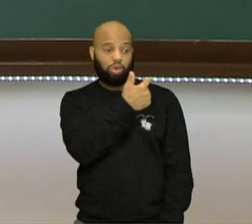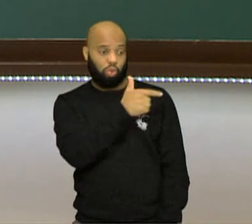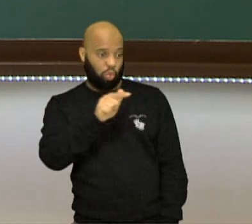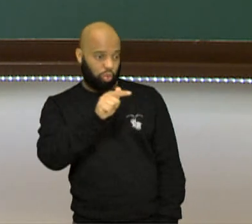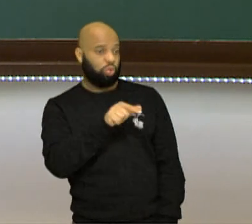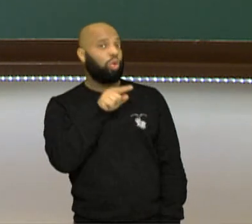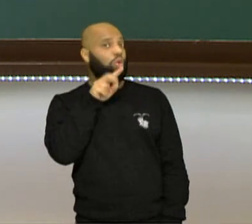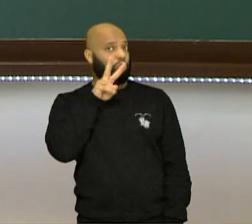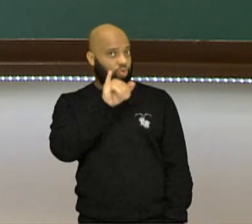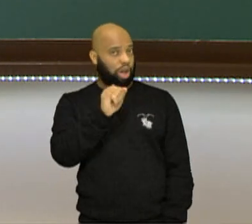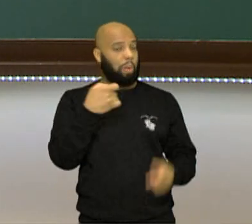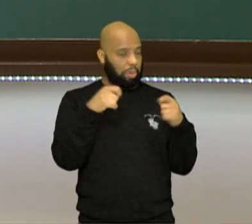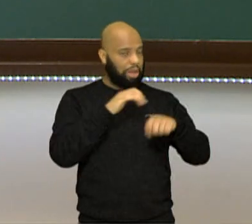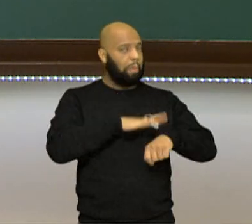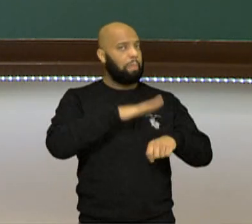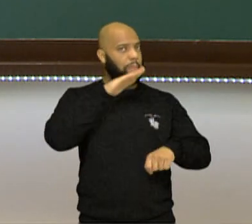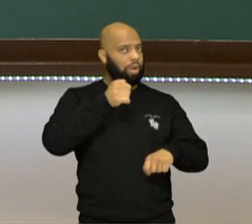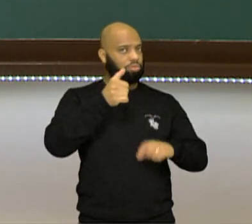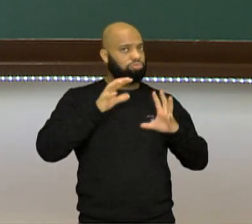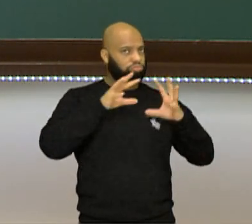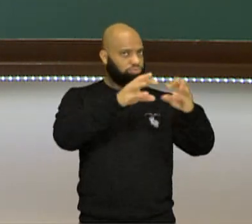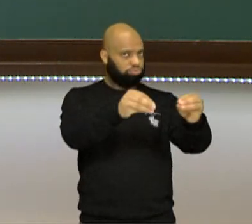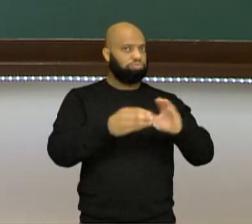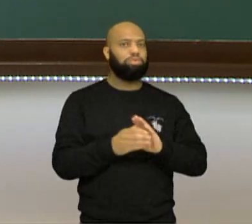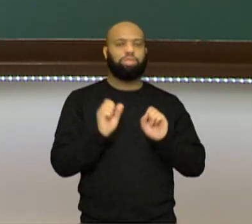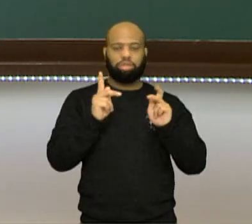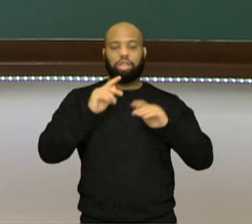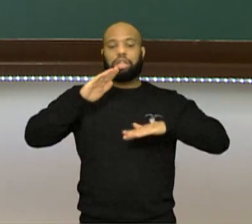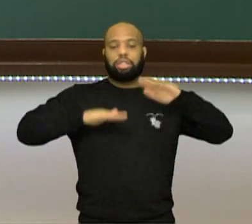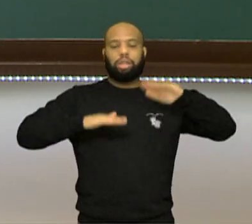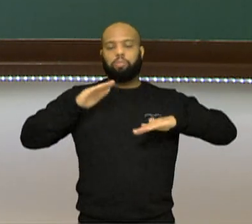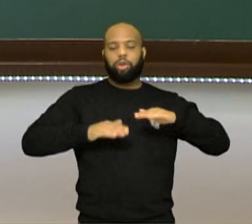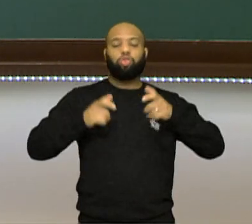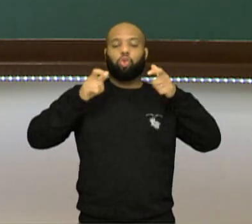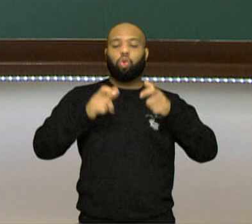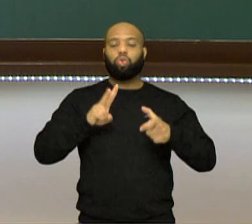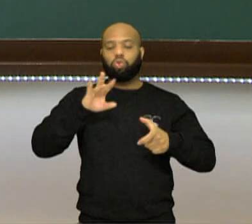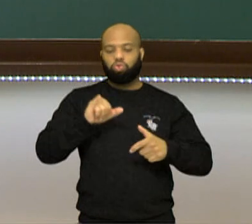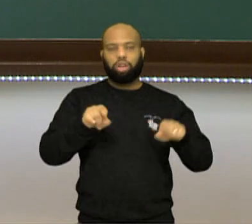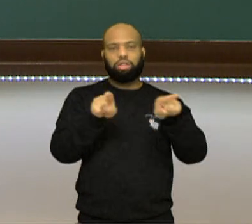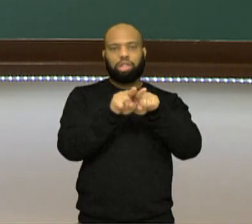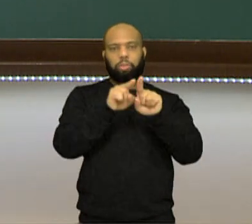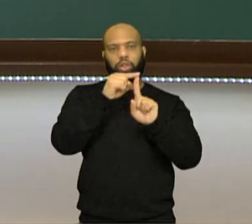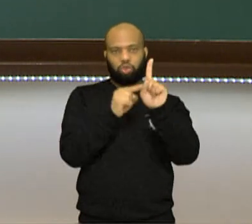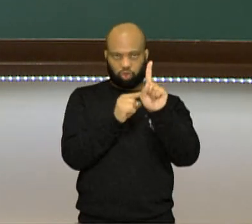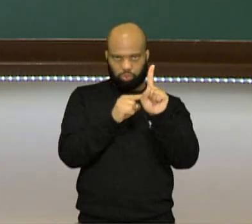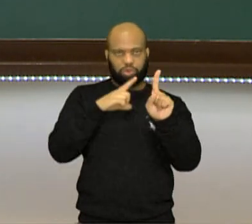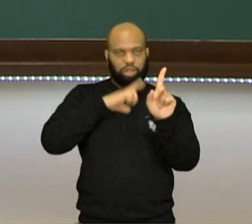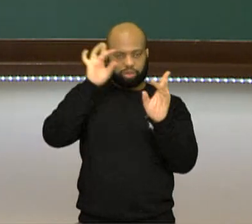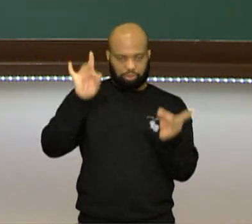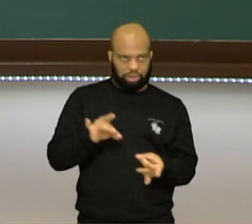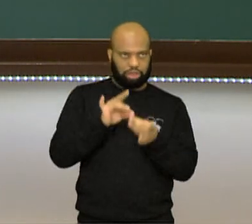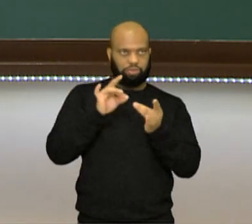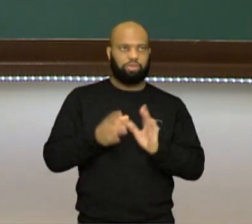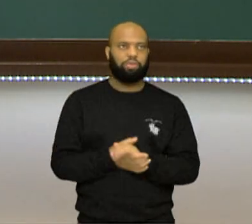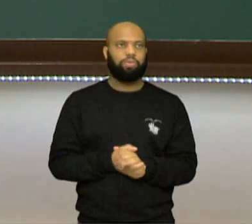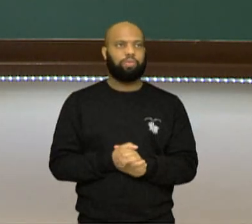modalidades você vai precisar de mais equipamentos, ok? De acordo com a modalidade, tem o seu equipamento específico.